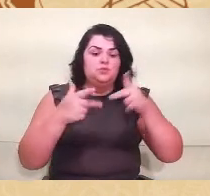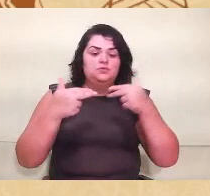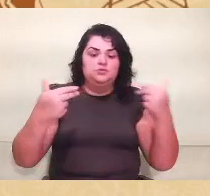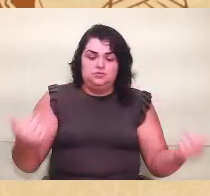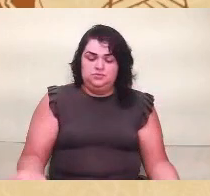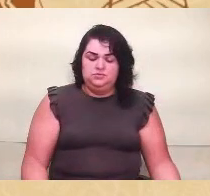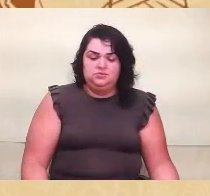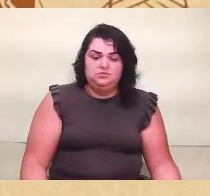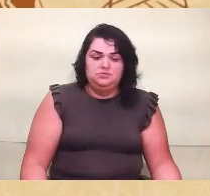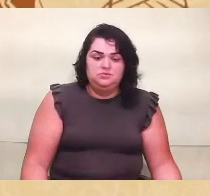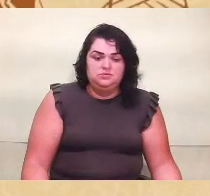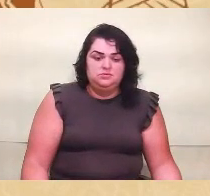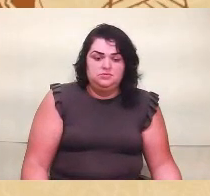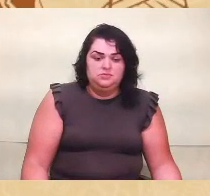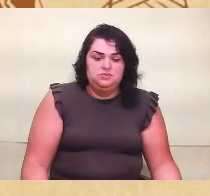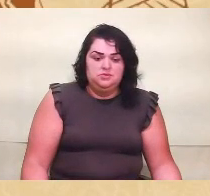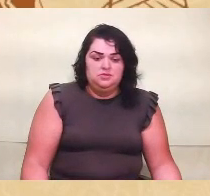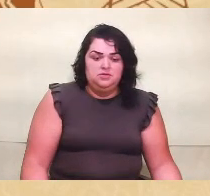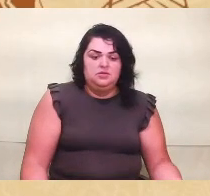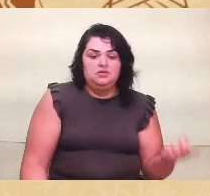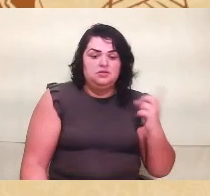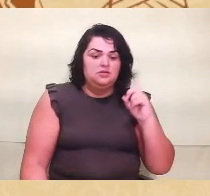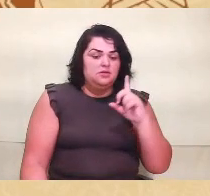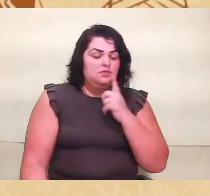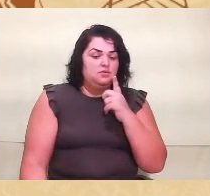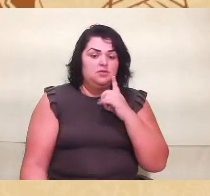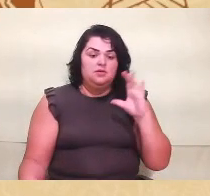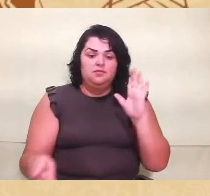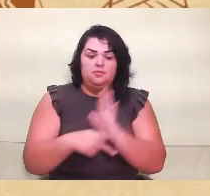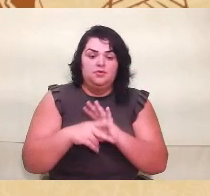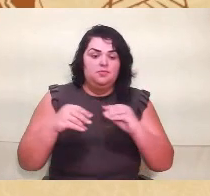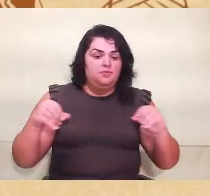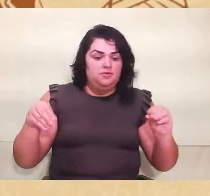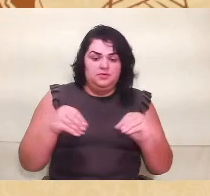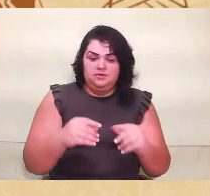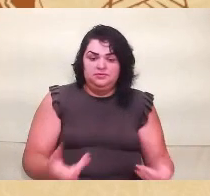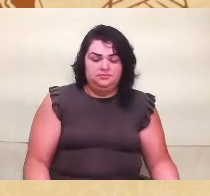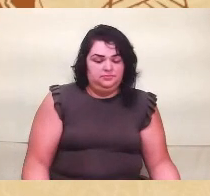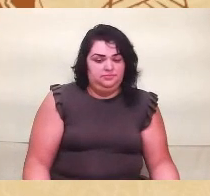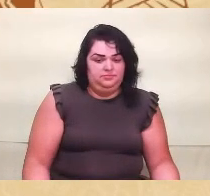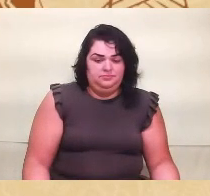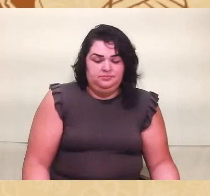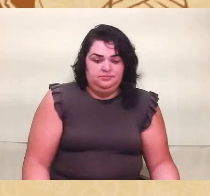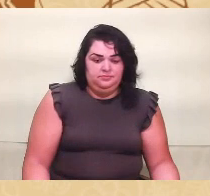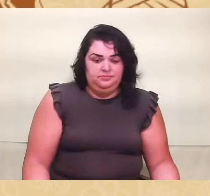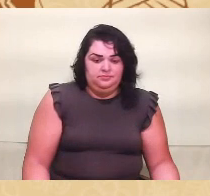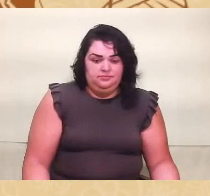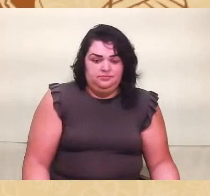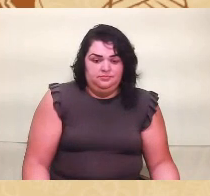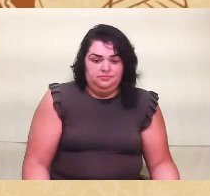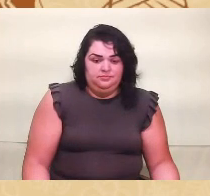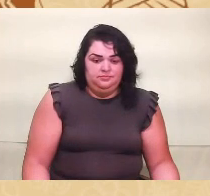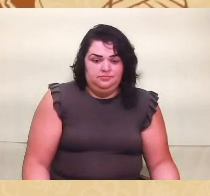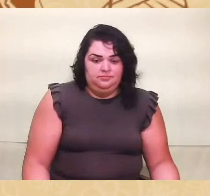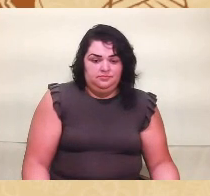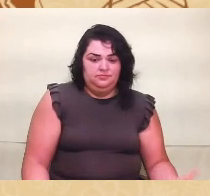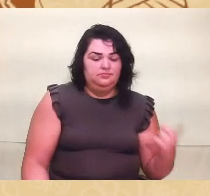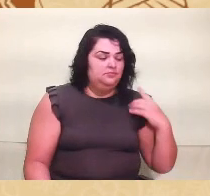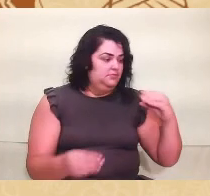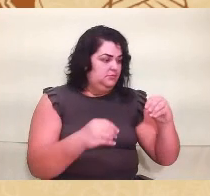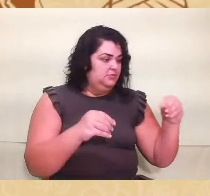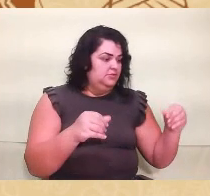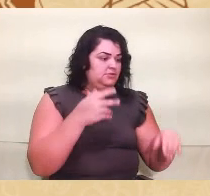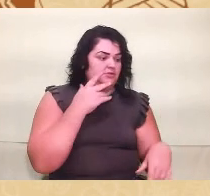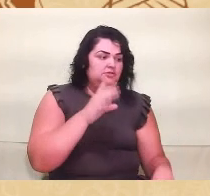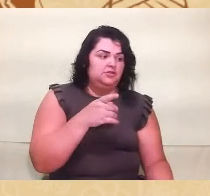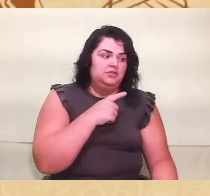Não éramos, não somos e nem seremos dono da terra. Ô, Cazé, mas já ouvi muita gente falando que o verdadeiro dono da terra era o indígena. A gente fala isso de